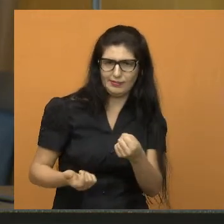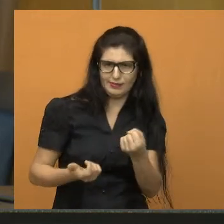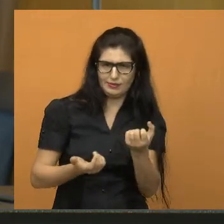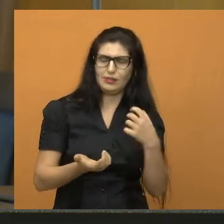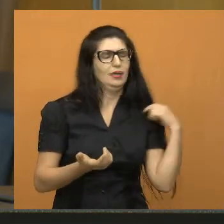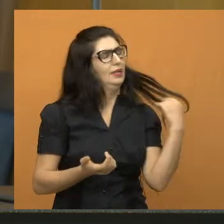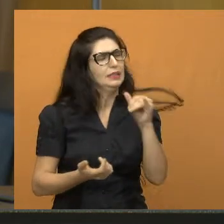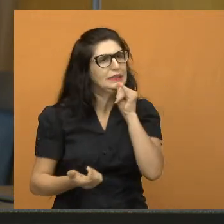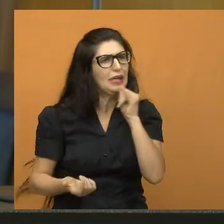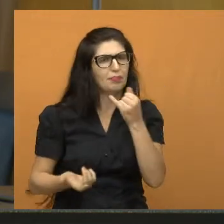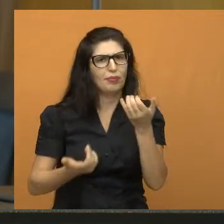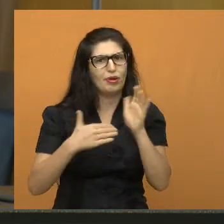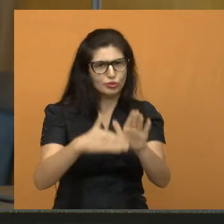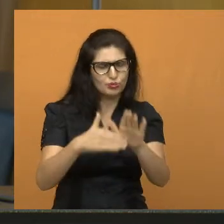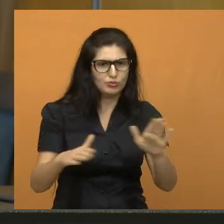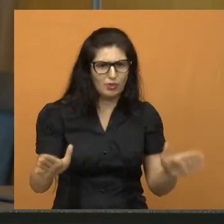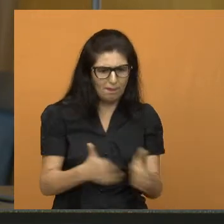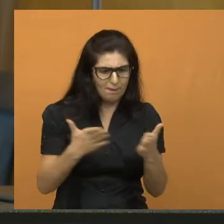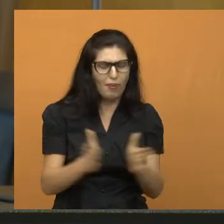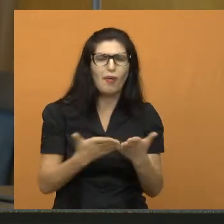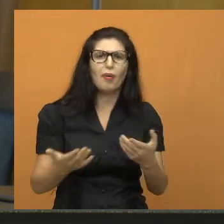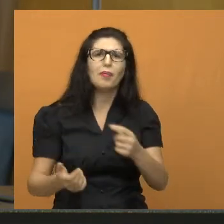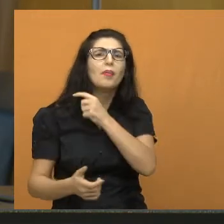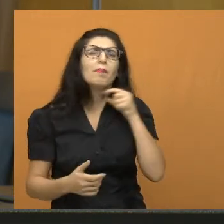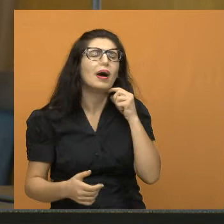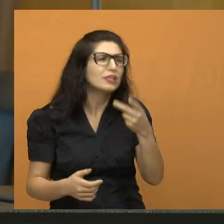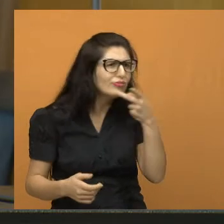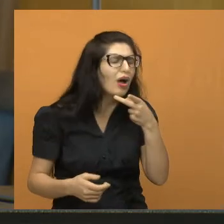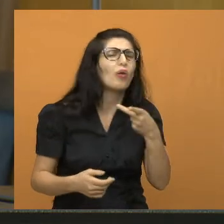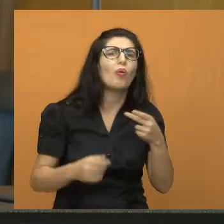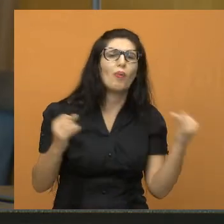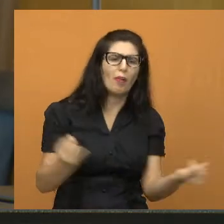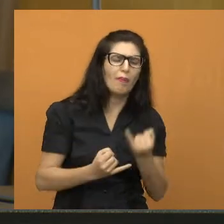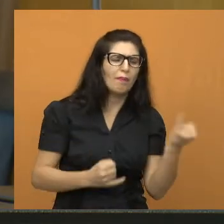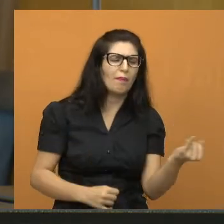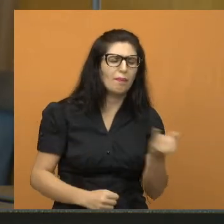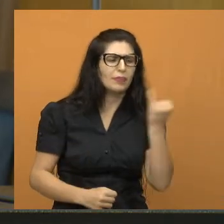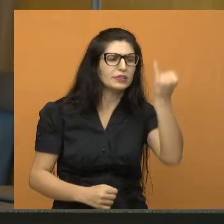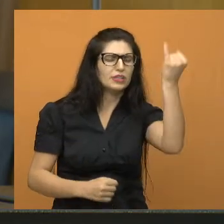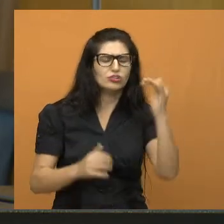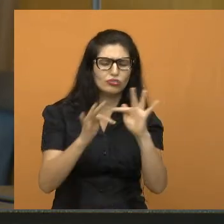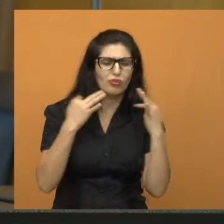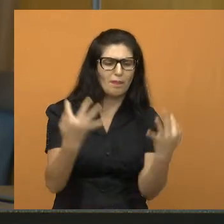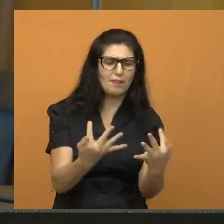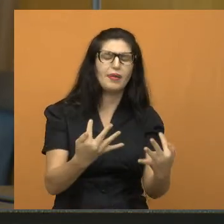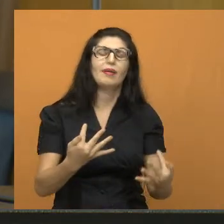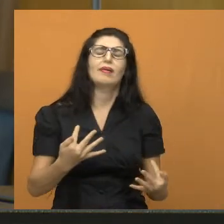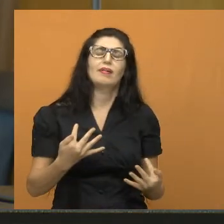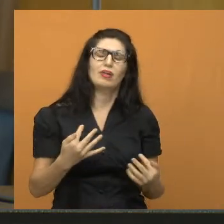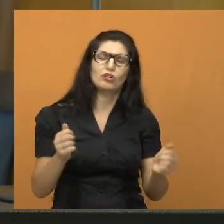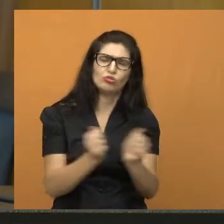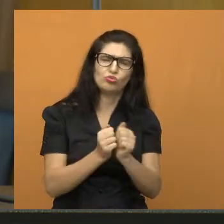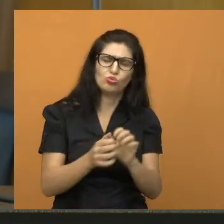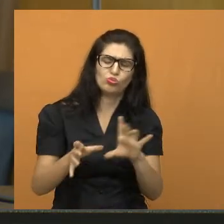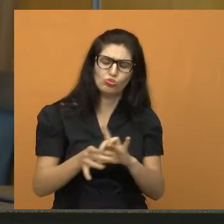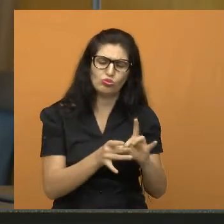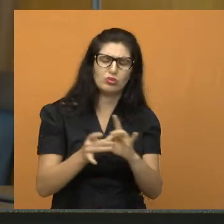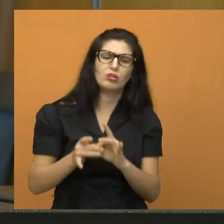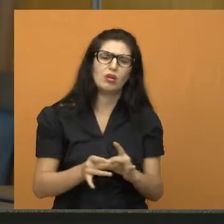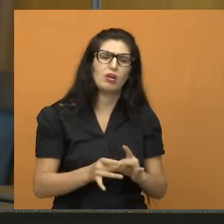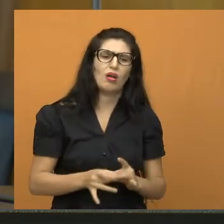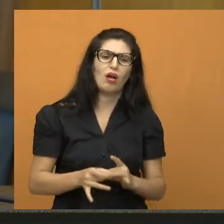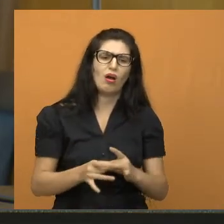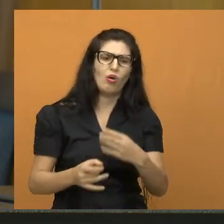o padre cita realmente a importância da família, né? É que o poder público tem ações junto com a assistência social, os psicólogos,